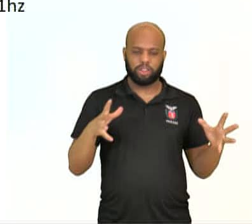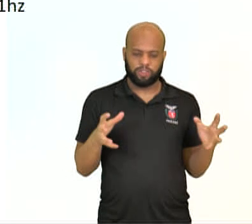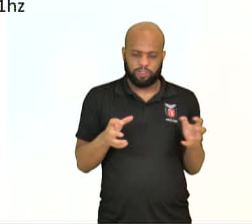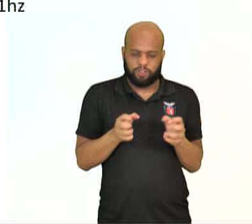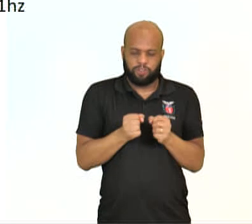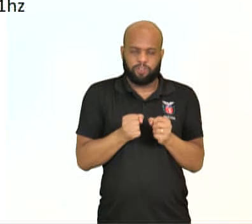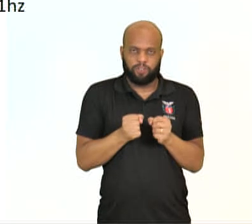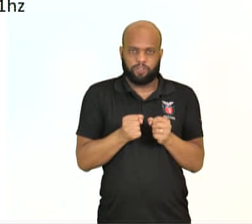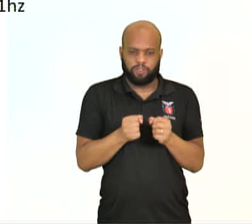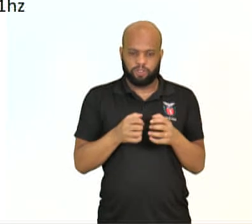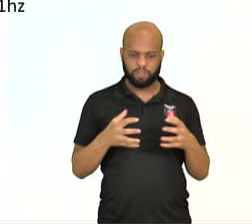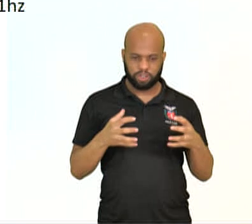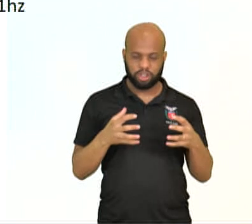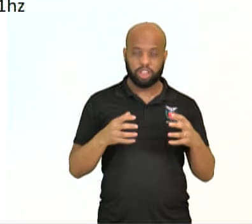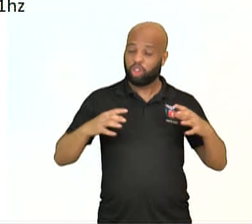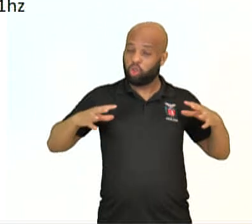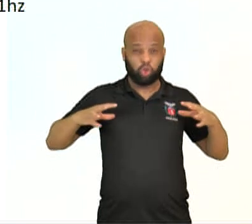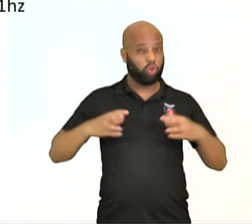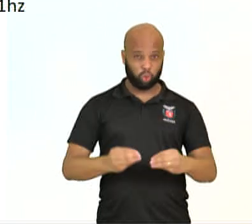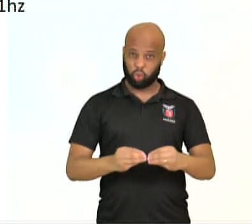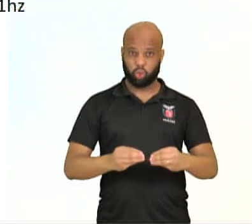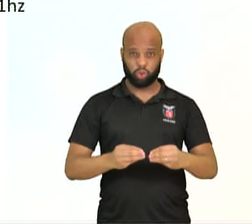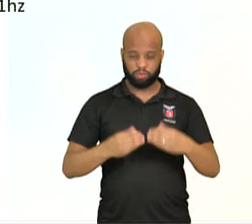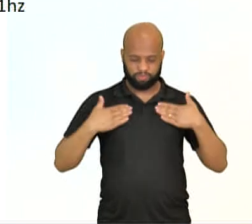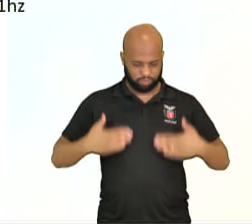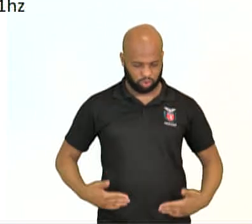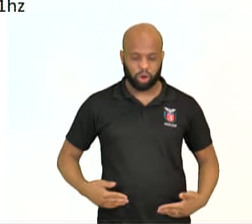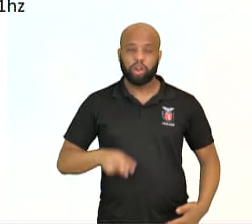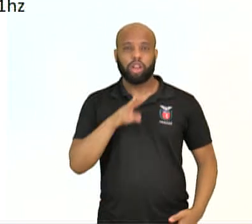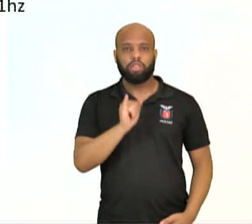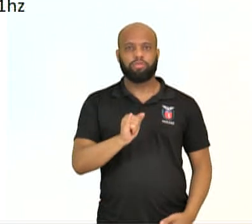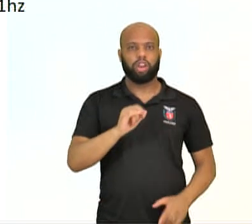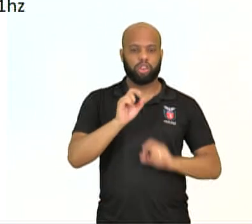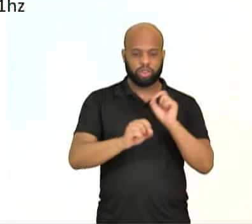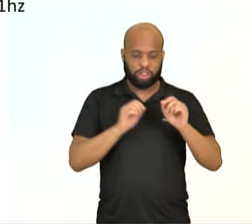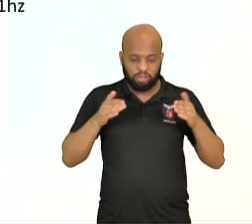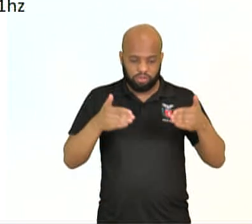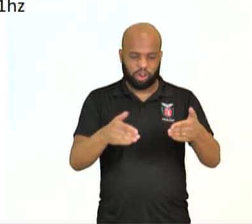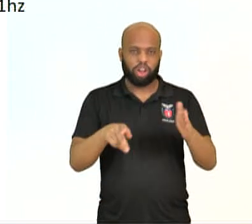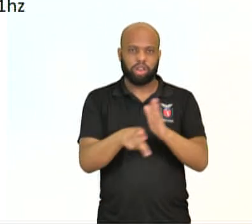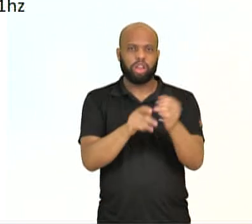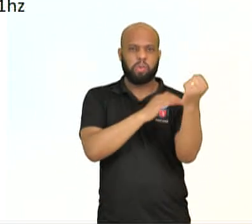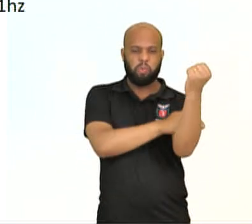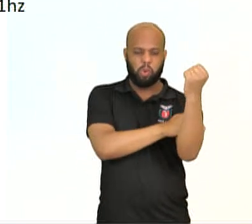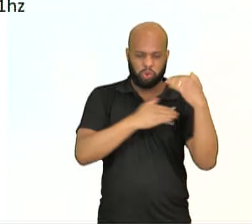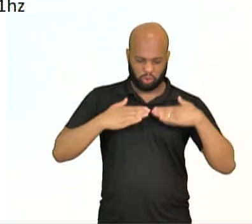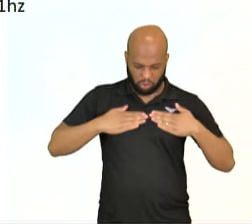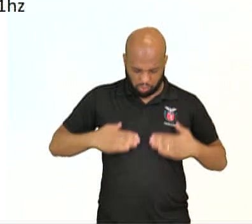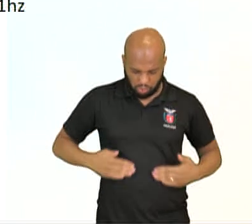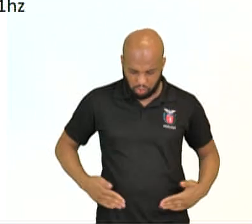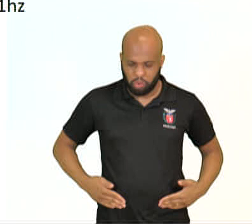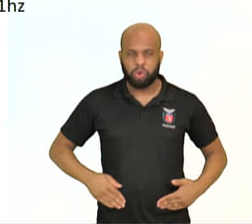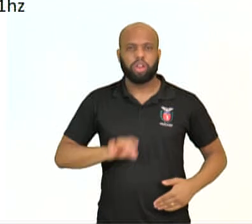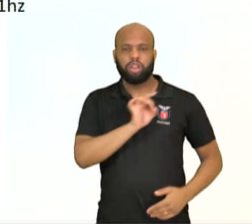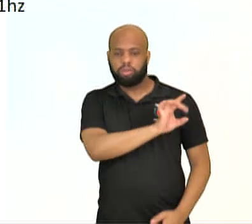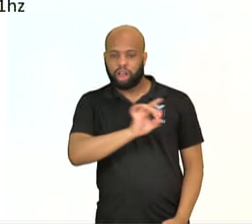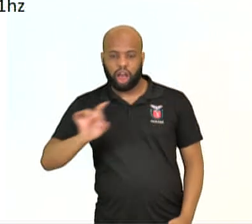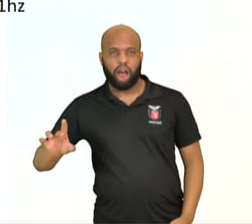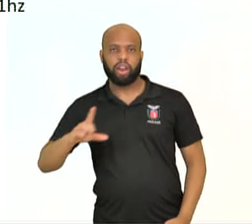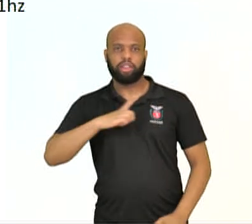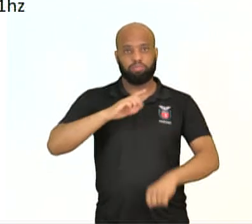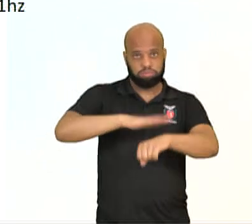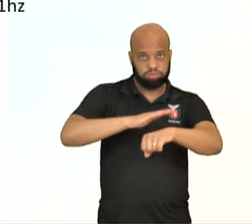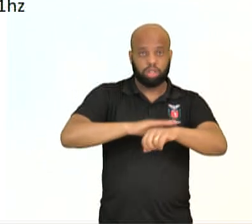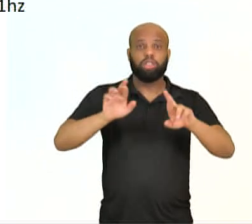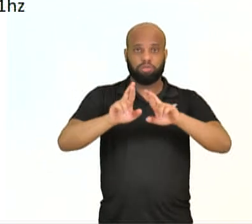da cabeça aos pés. Então, é aquele momento que eu vou me concentrando nos músculos, cada um em momentos separados,